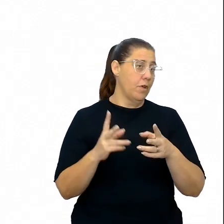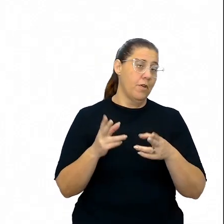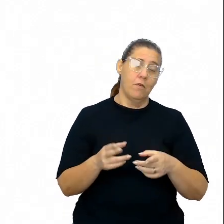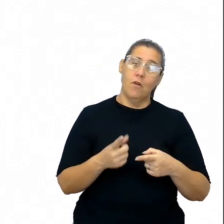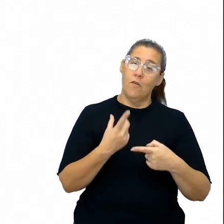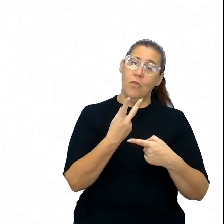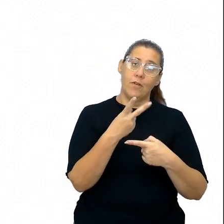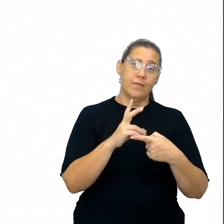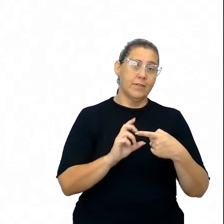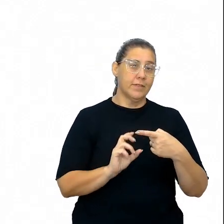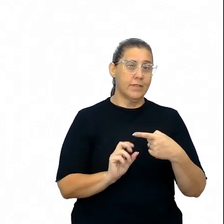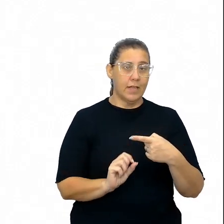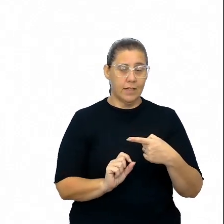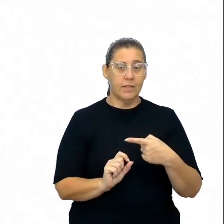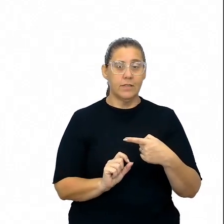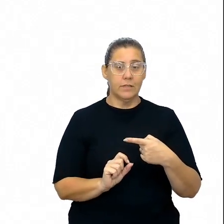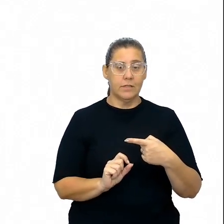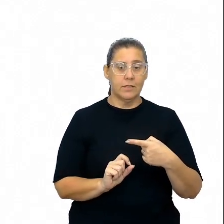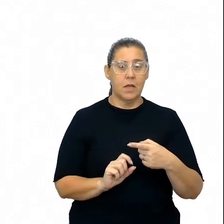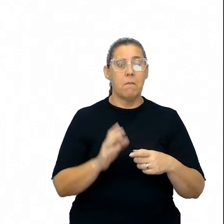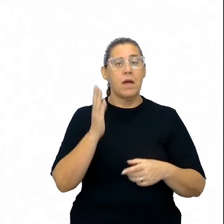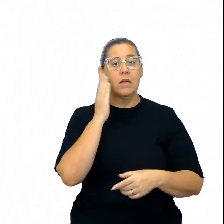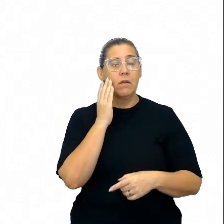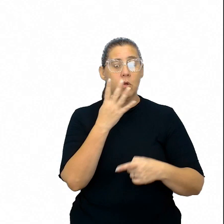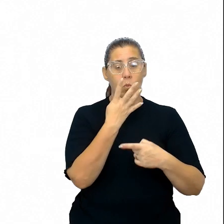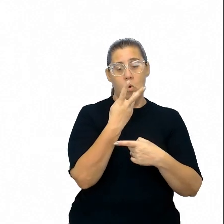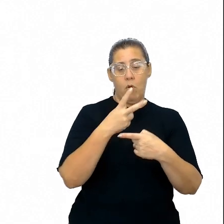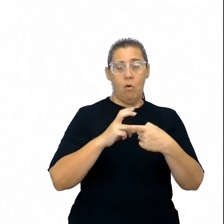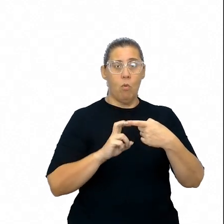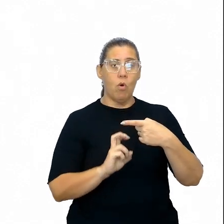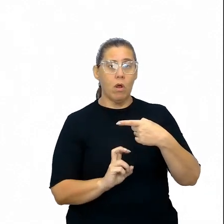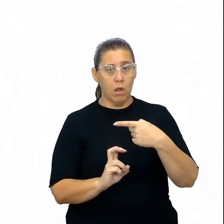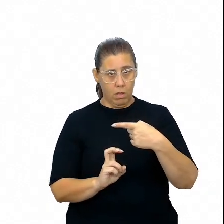coisa de 2/10. Mas ele sabe que 4/5